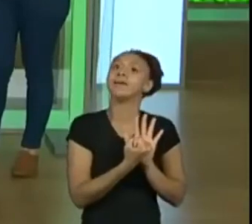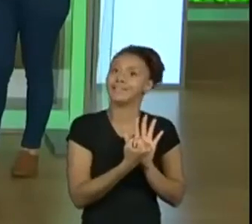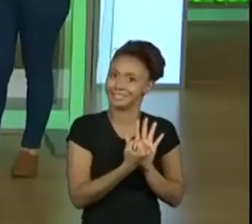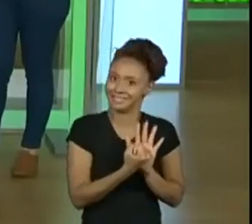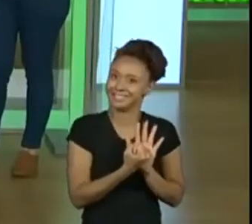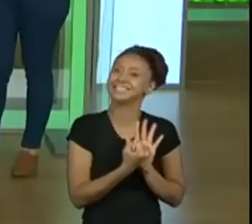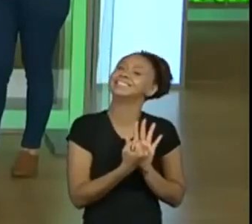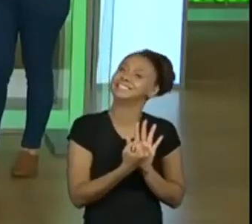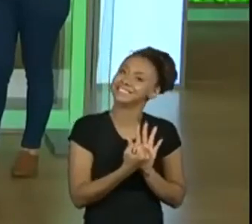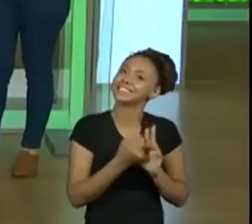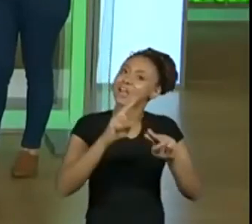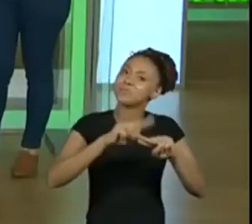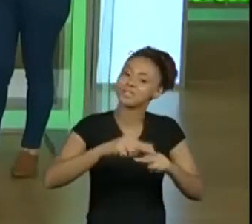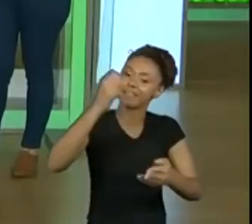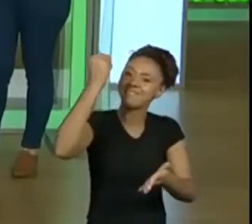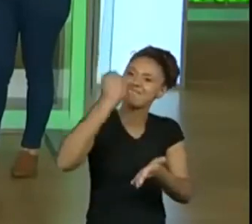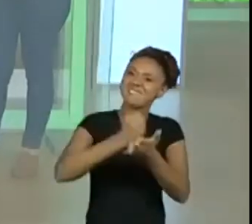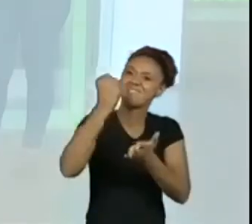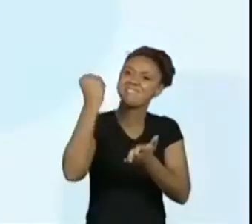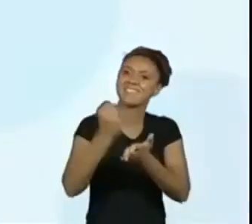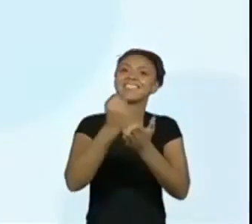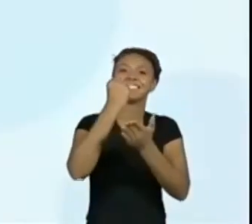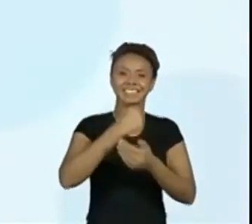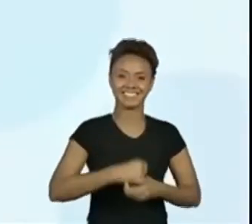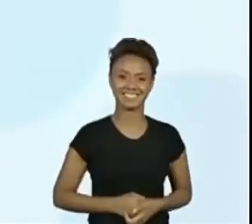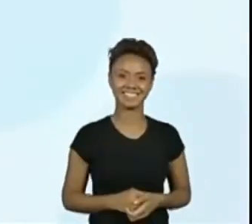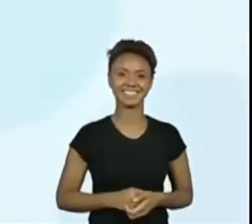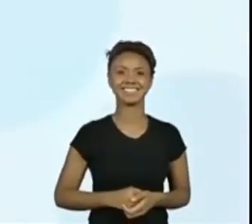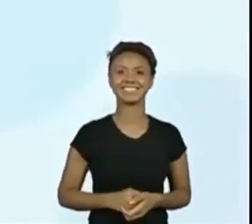nome para queimada. Queimada.